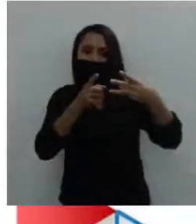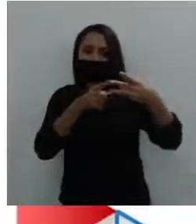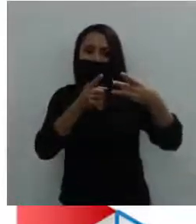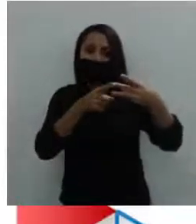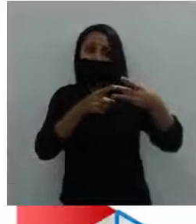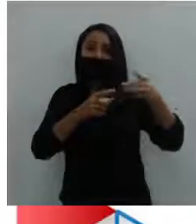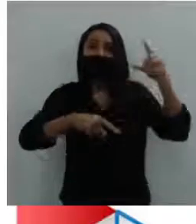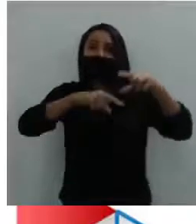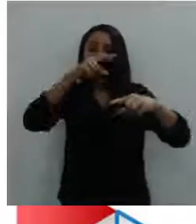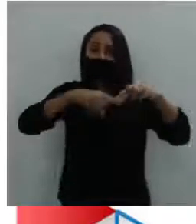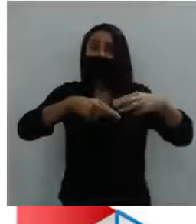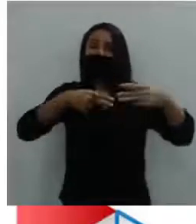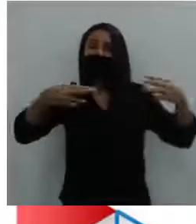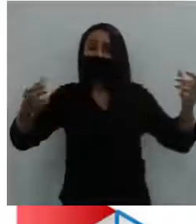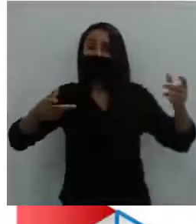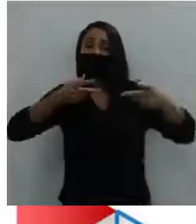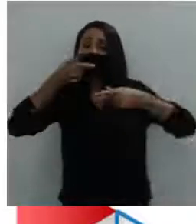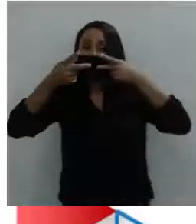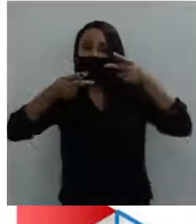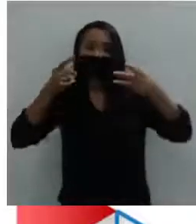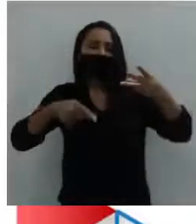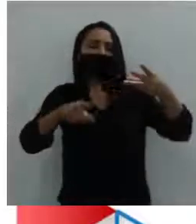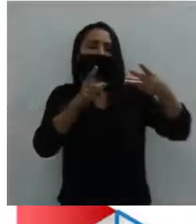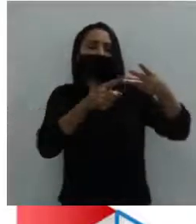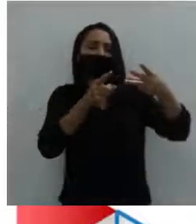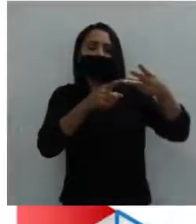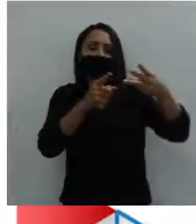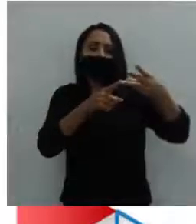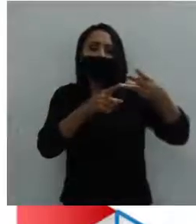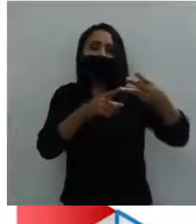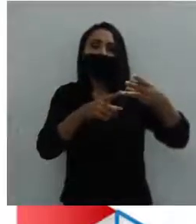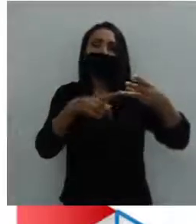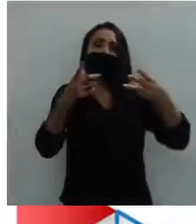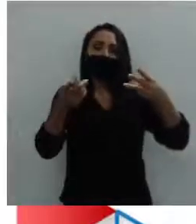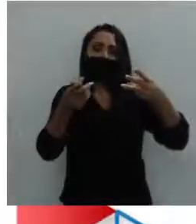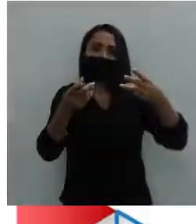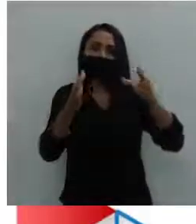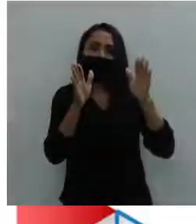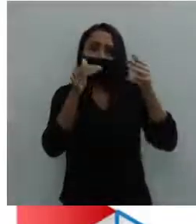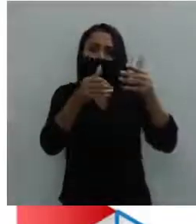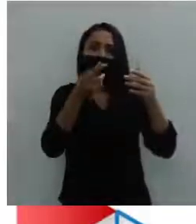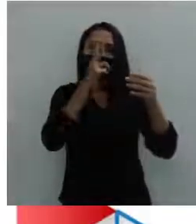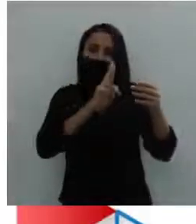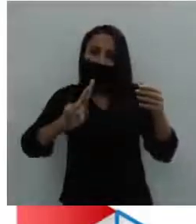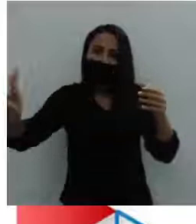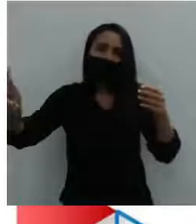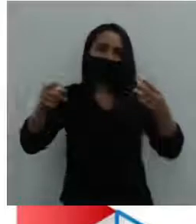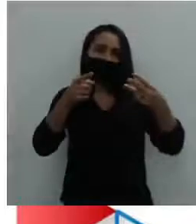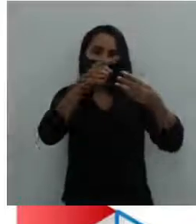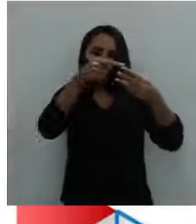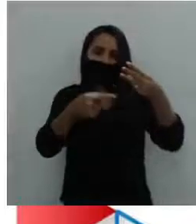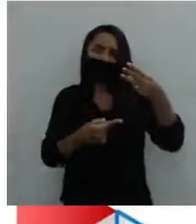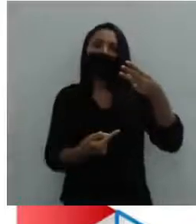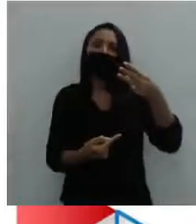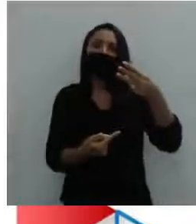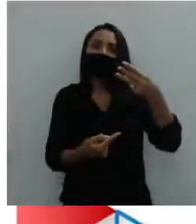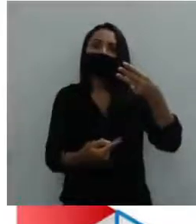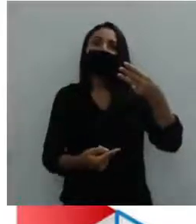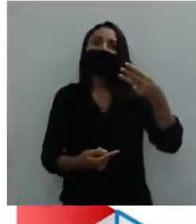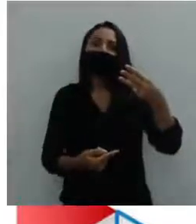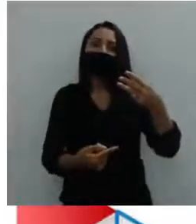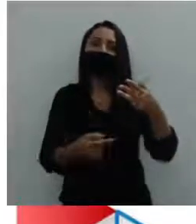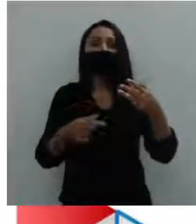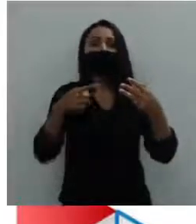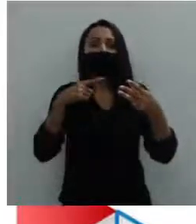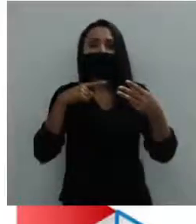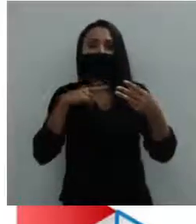os objetos falam. E a parábola tem um teor religioso, um caráter religioso. E todos os três têm